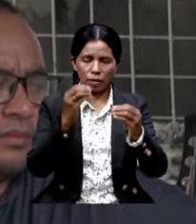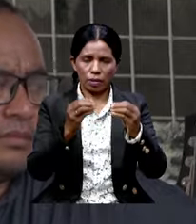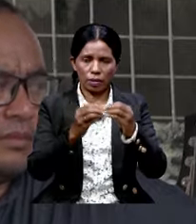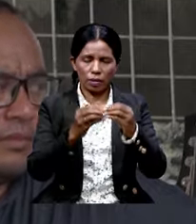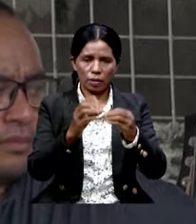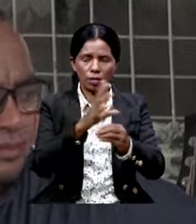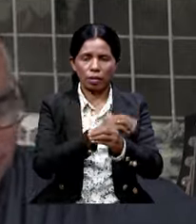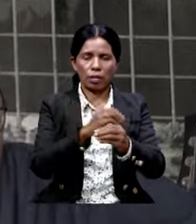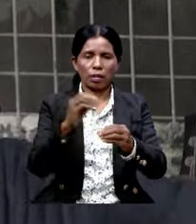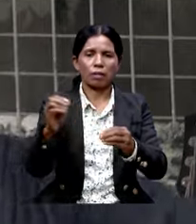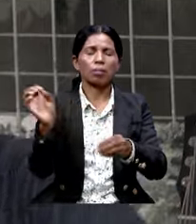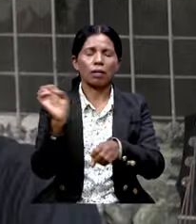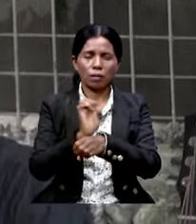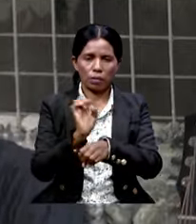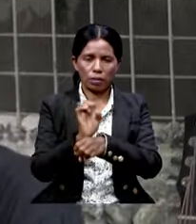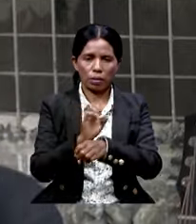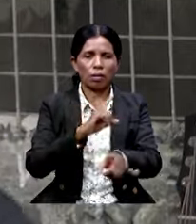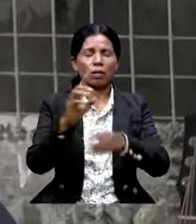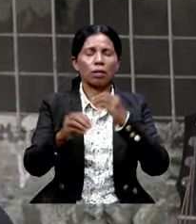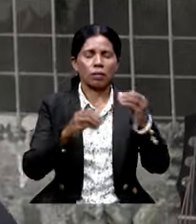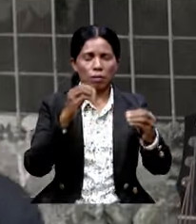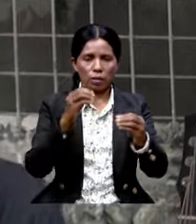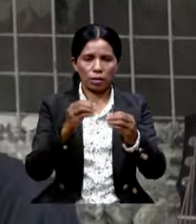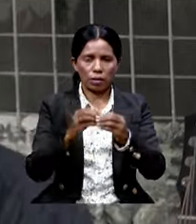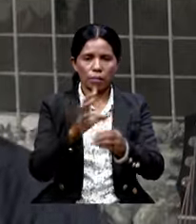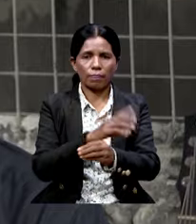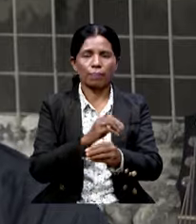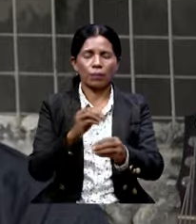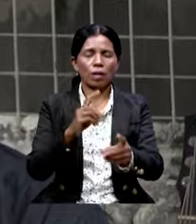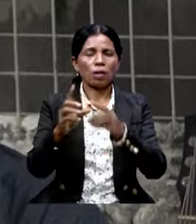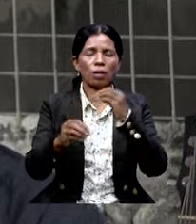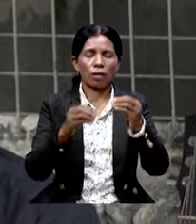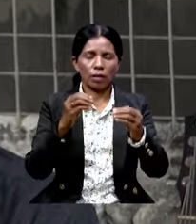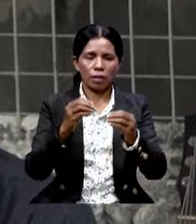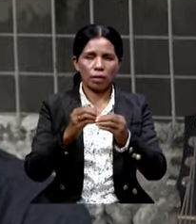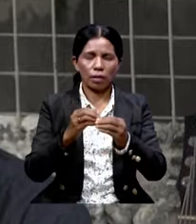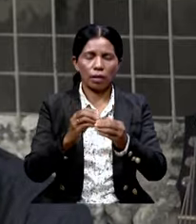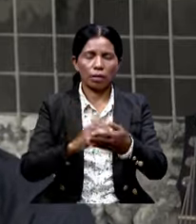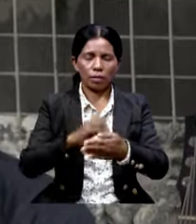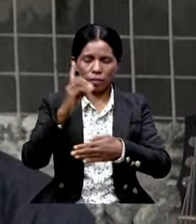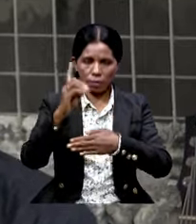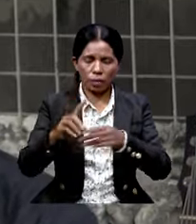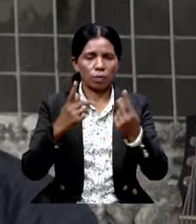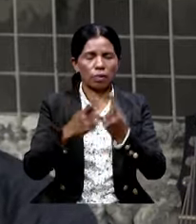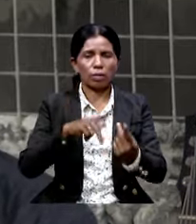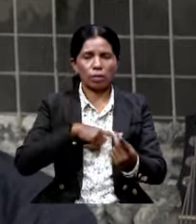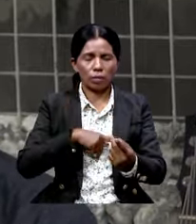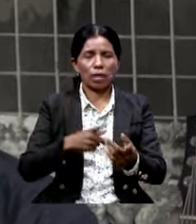diversifikasi ekonomiku, kuliah kona ba kriasi emprego, kuliah kona ba desenvolvimento setor privado, realidade mak